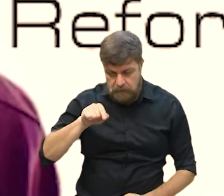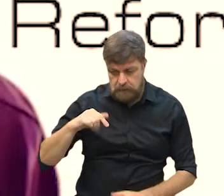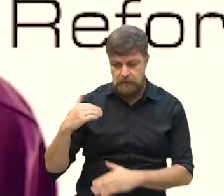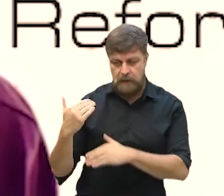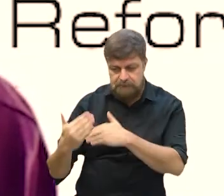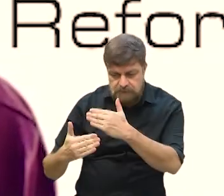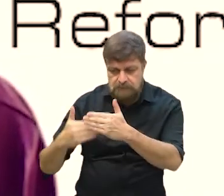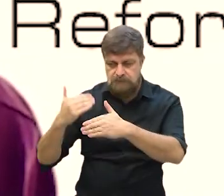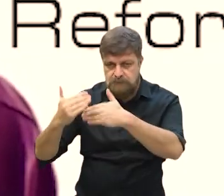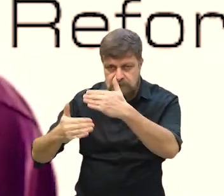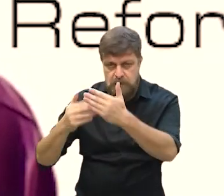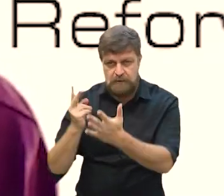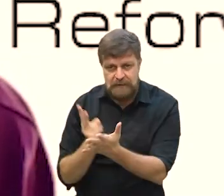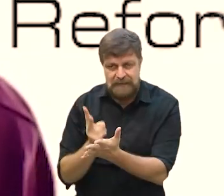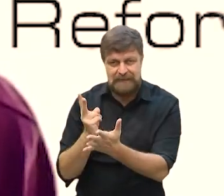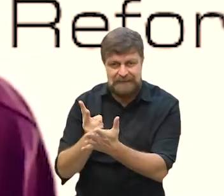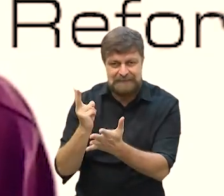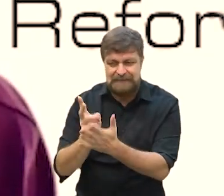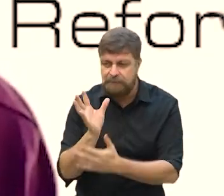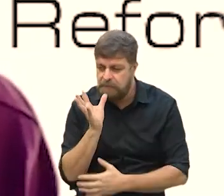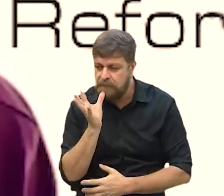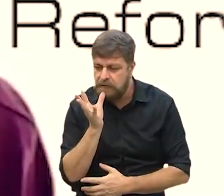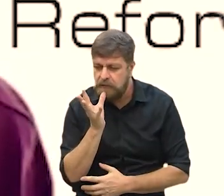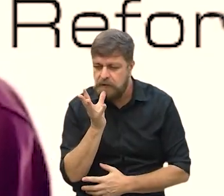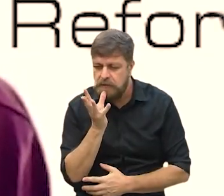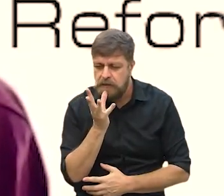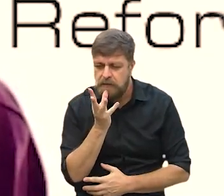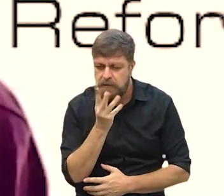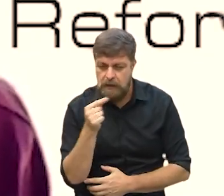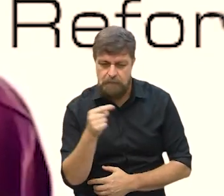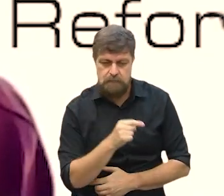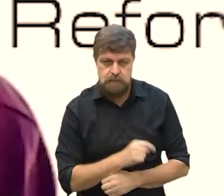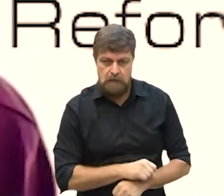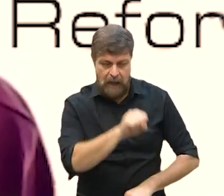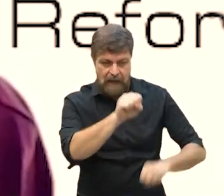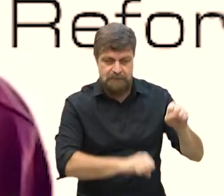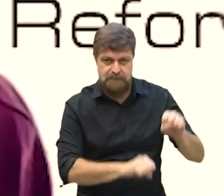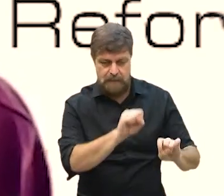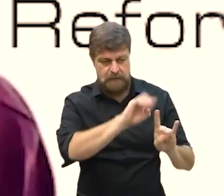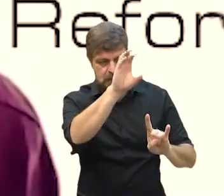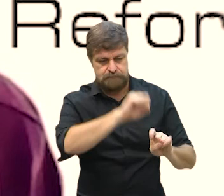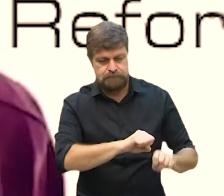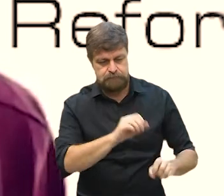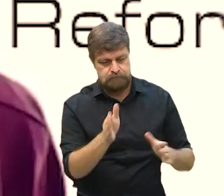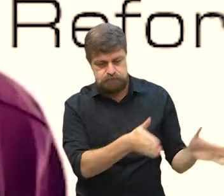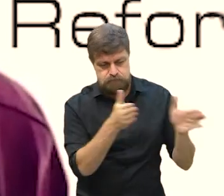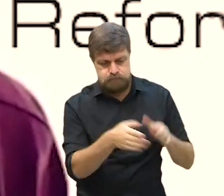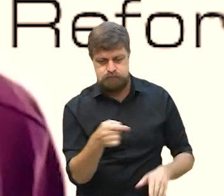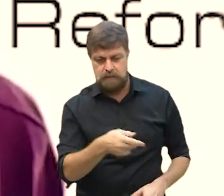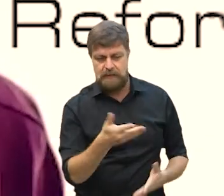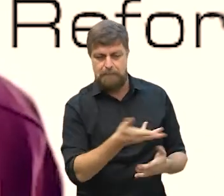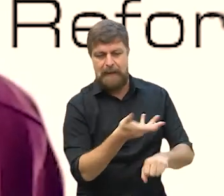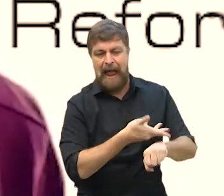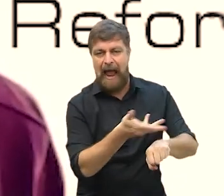ela evolui, mas ela evolui sempre mais lentamente que a indústria, por exemplo, ou o setor de serviço,